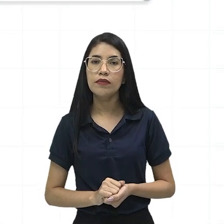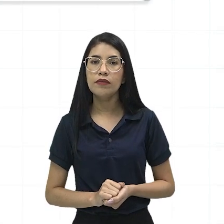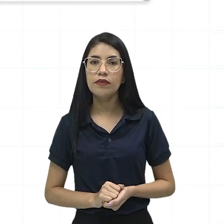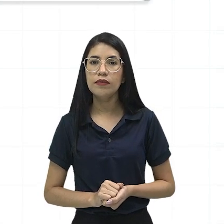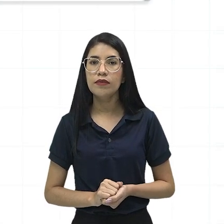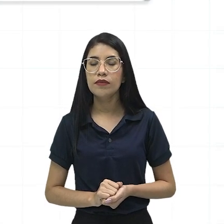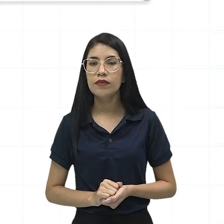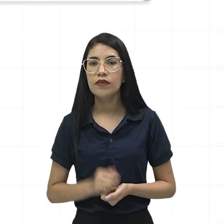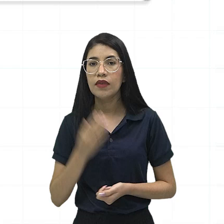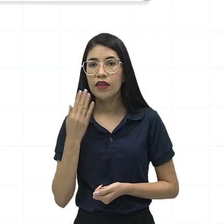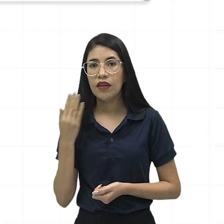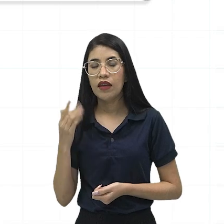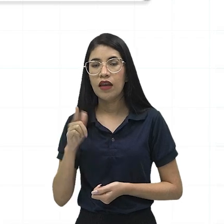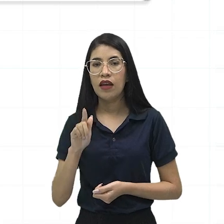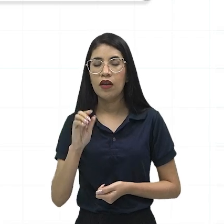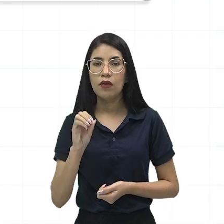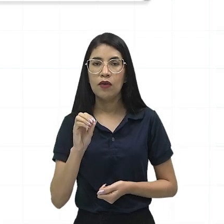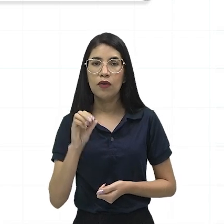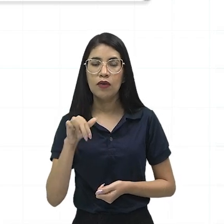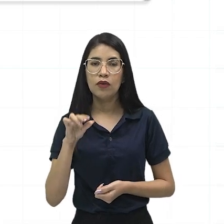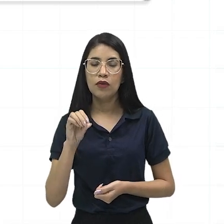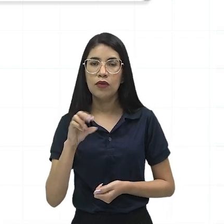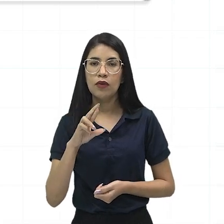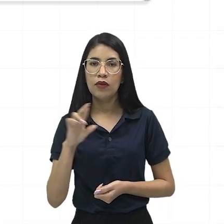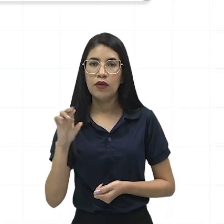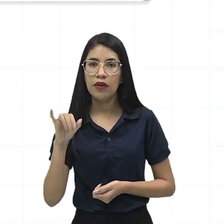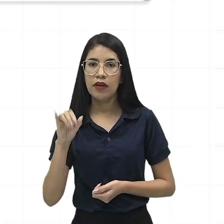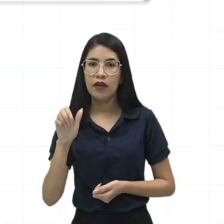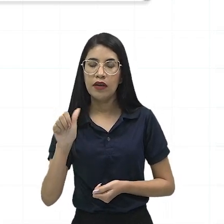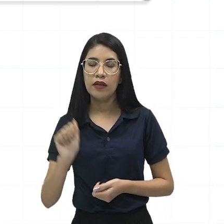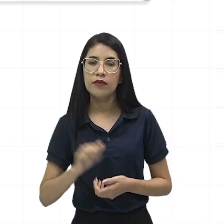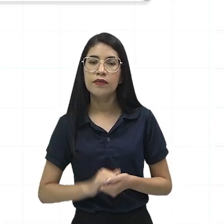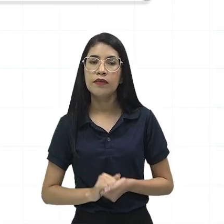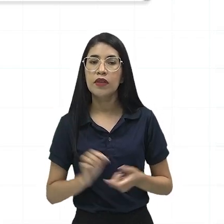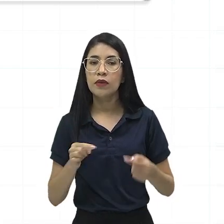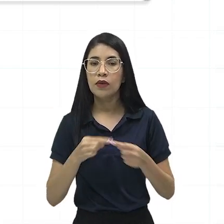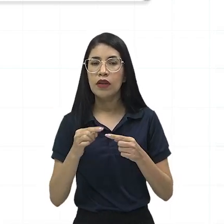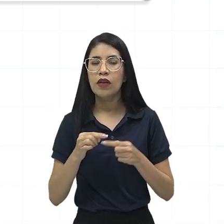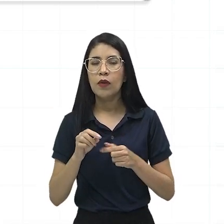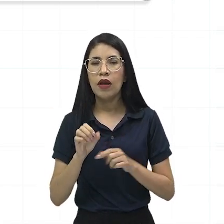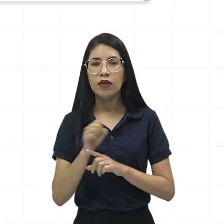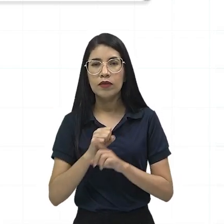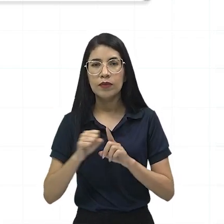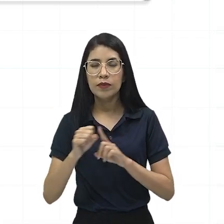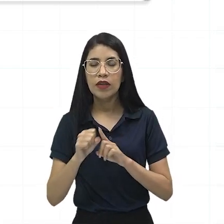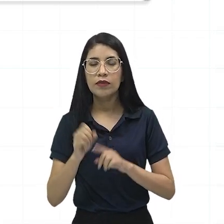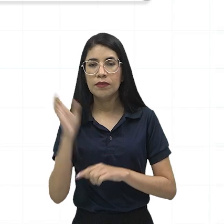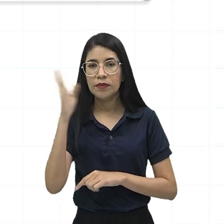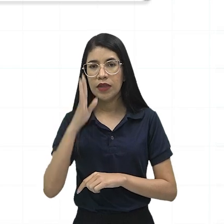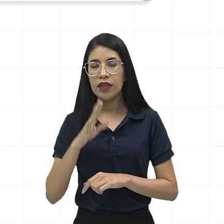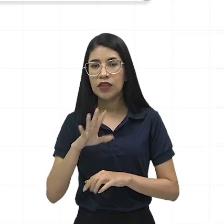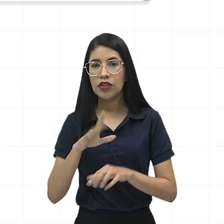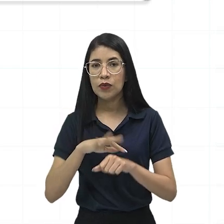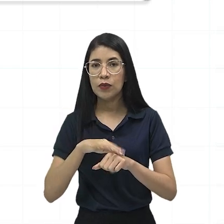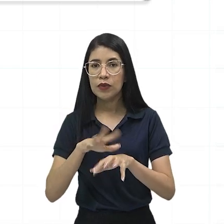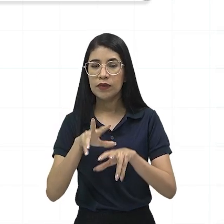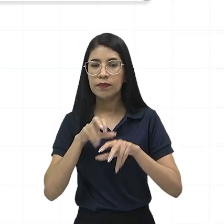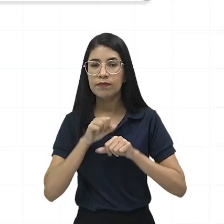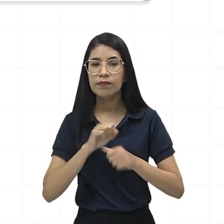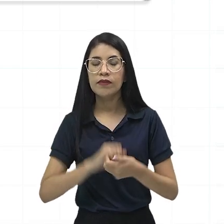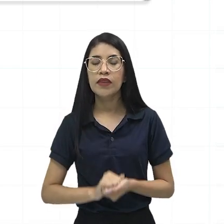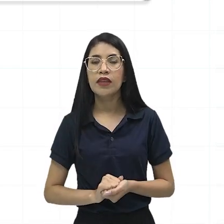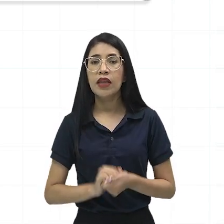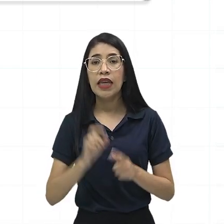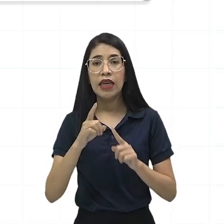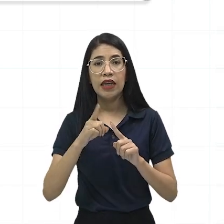segundo exemplo de IST, que é a gonorreia. Segundo a Sociedade Brasileira de Infectologia, a gonorreia